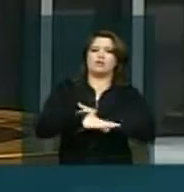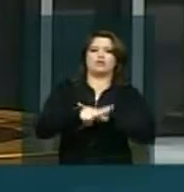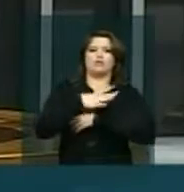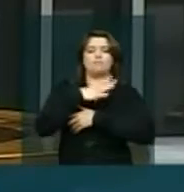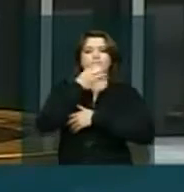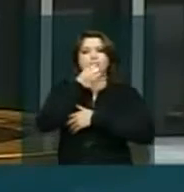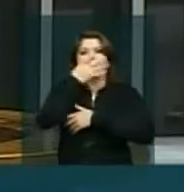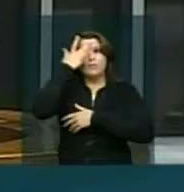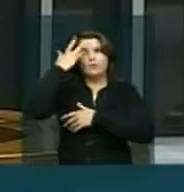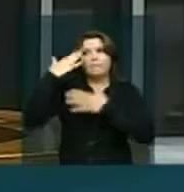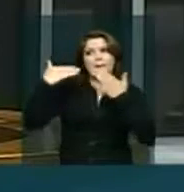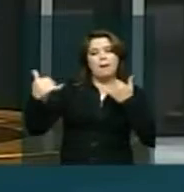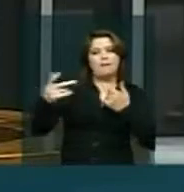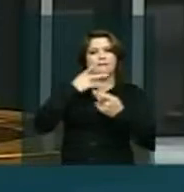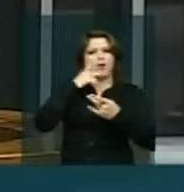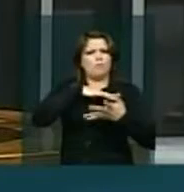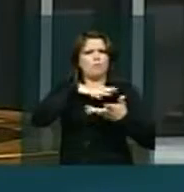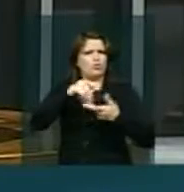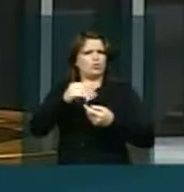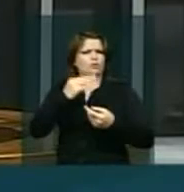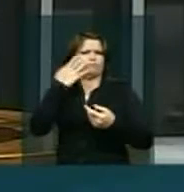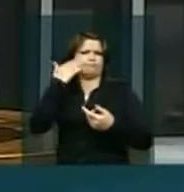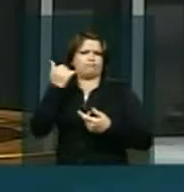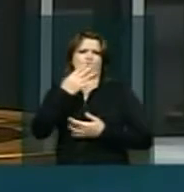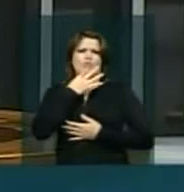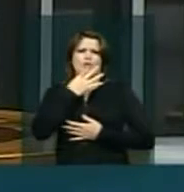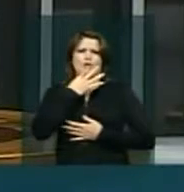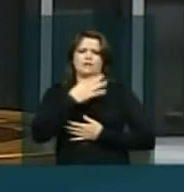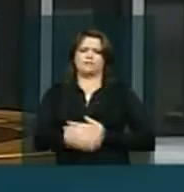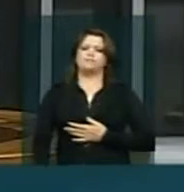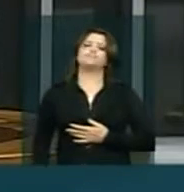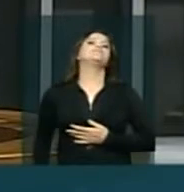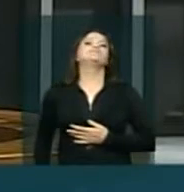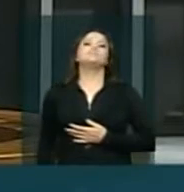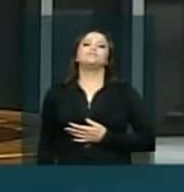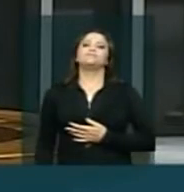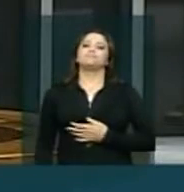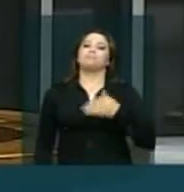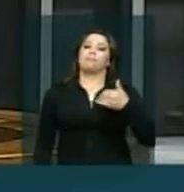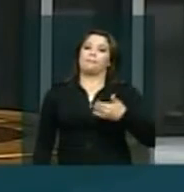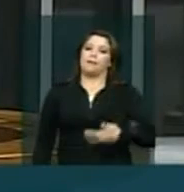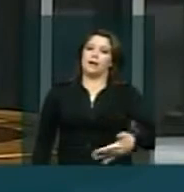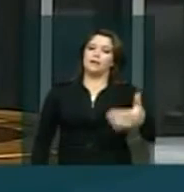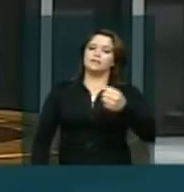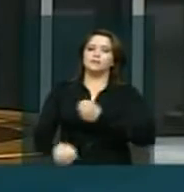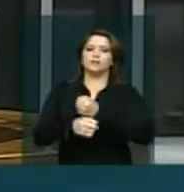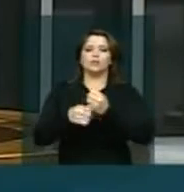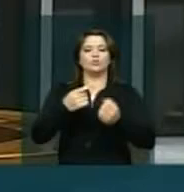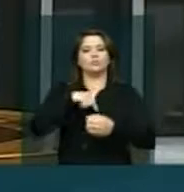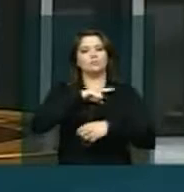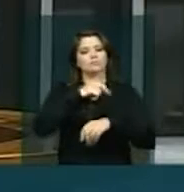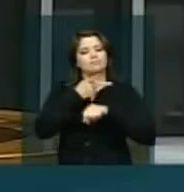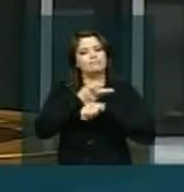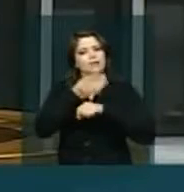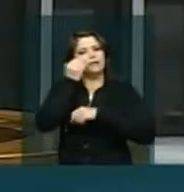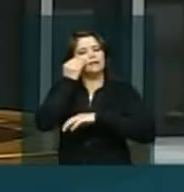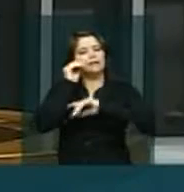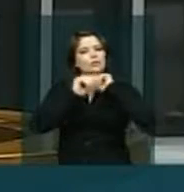tão bem falada mundo afora. Então, em relação a isso, neste ano, nós temos